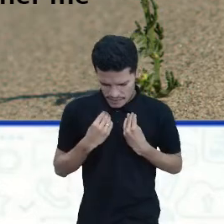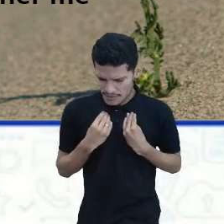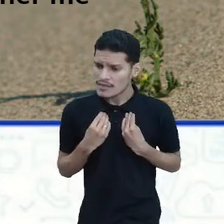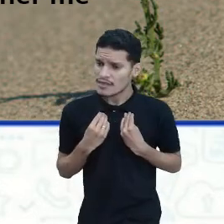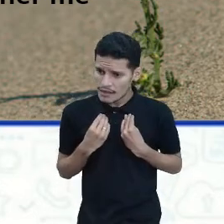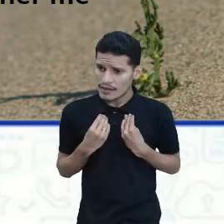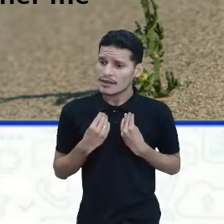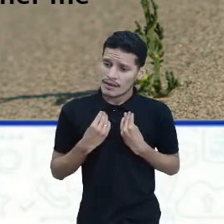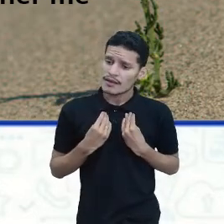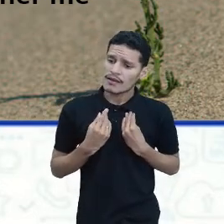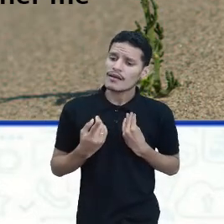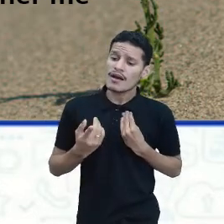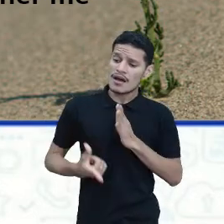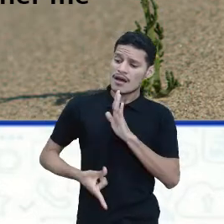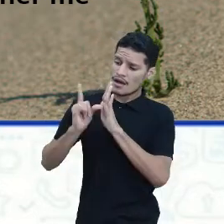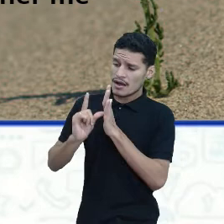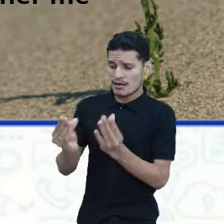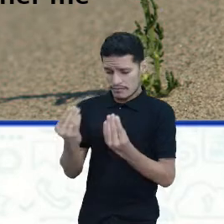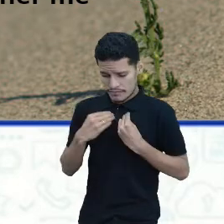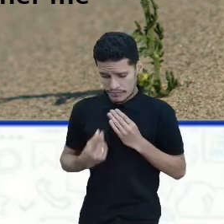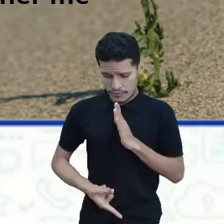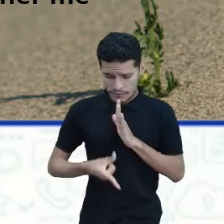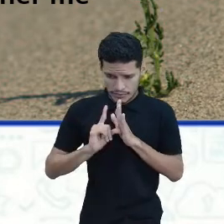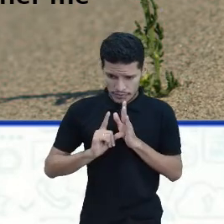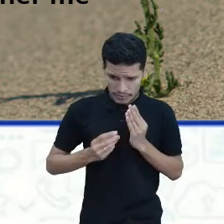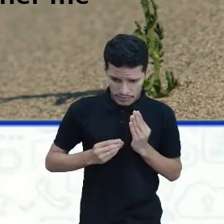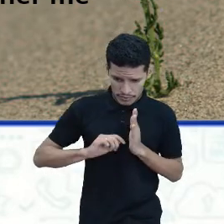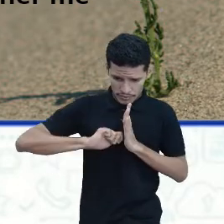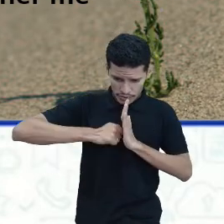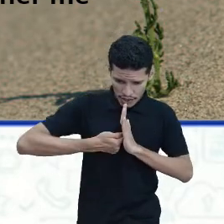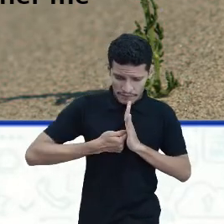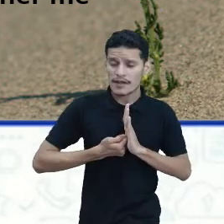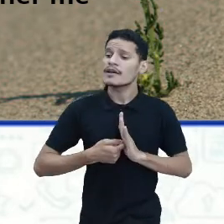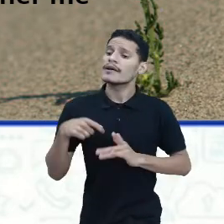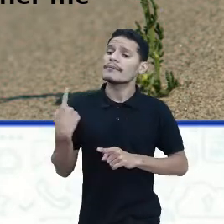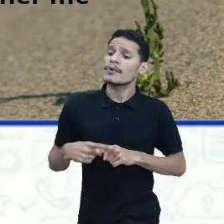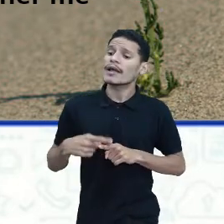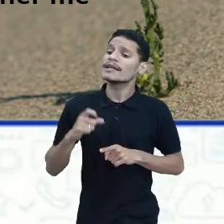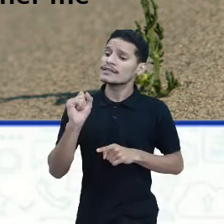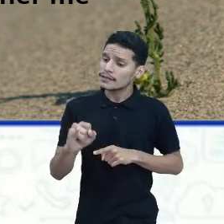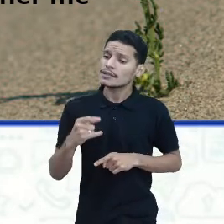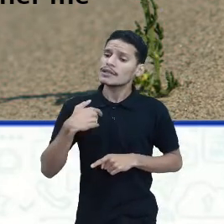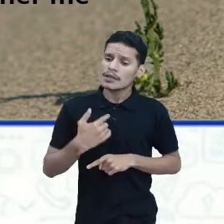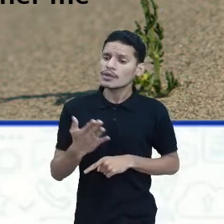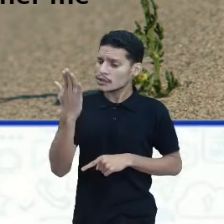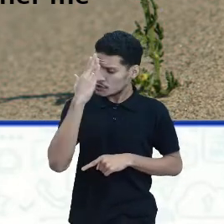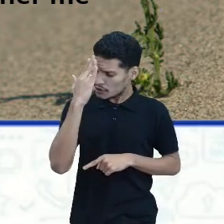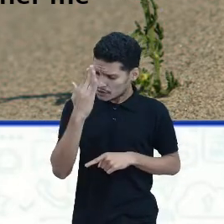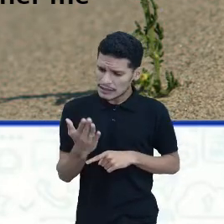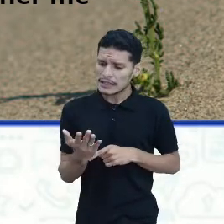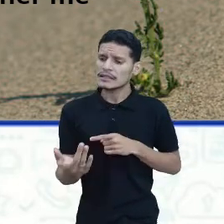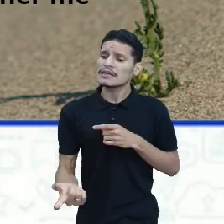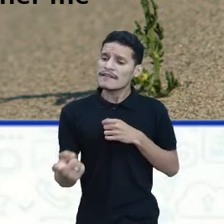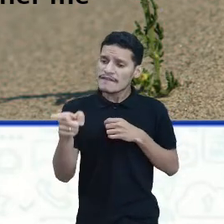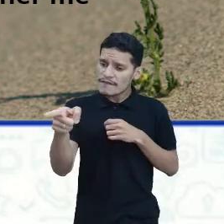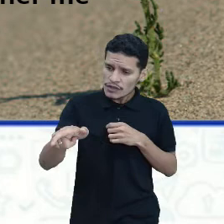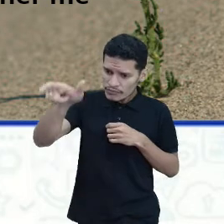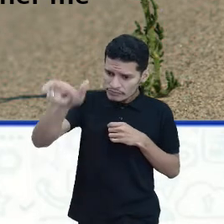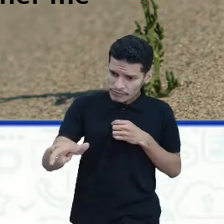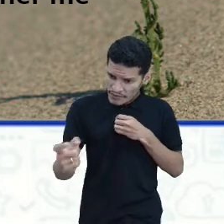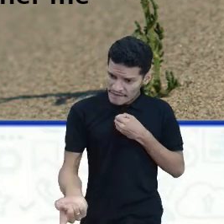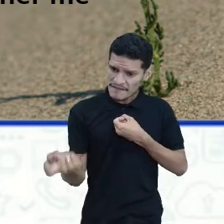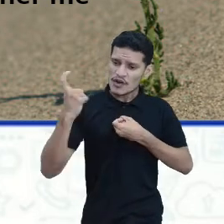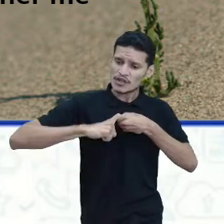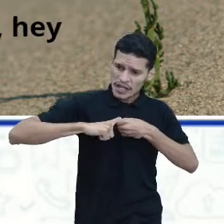second, you'd be back to bother me. Então, se eu soubesse, se tivesse pensado melhor por alguns segundos, você não